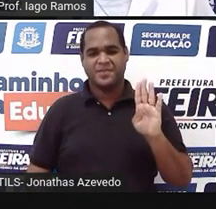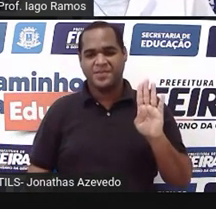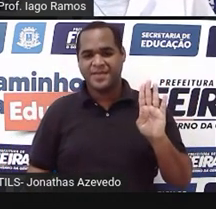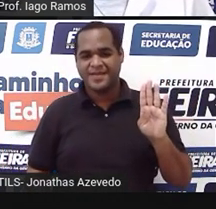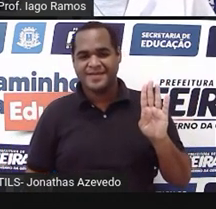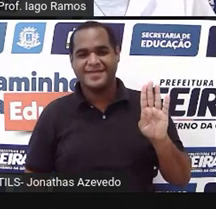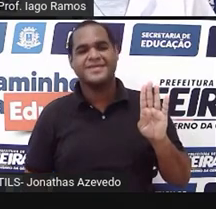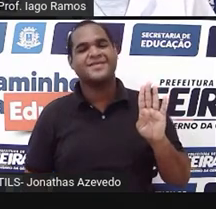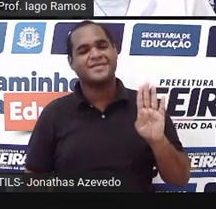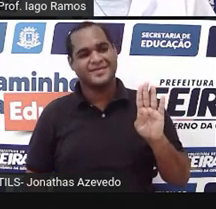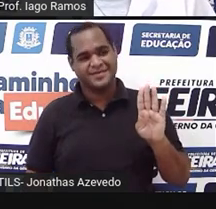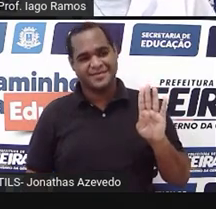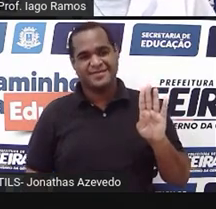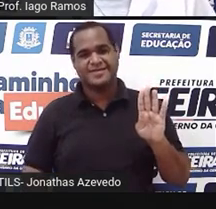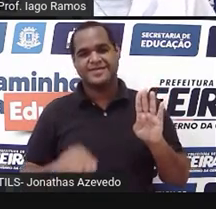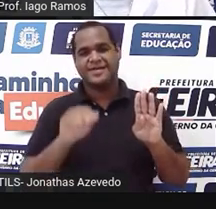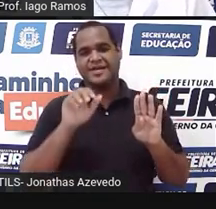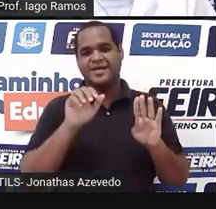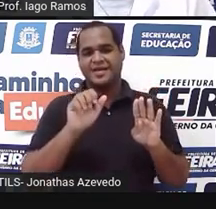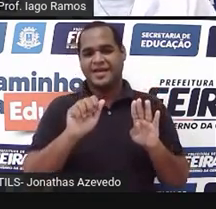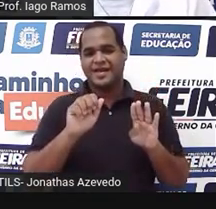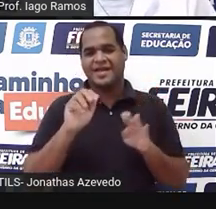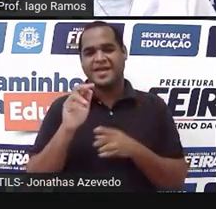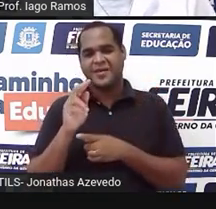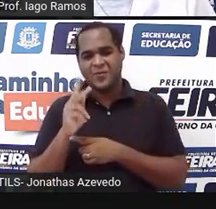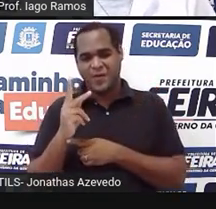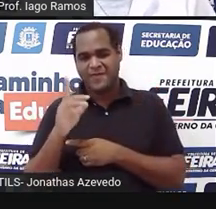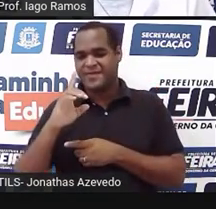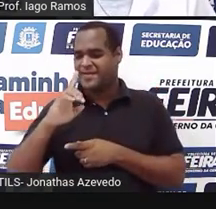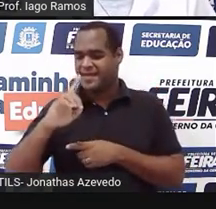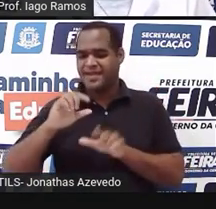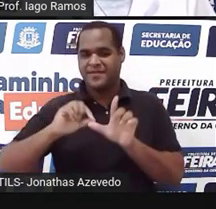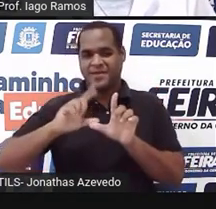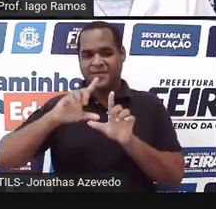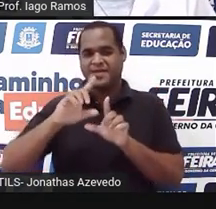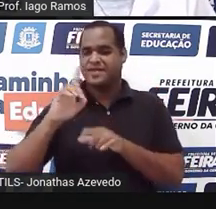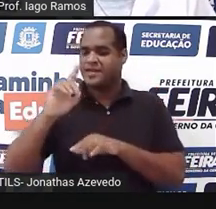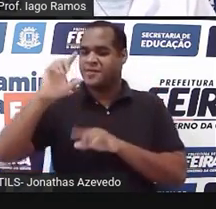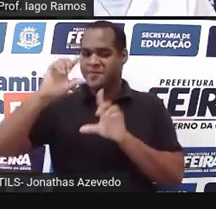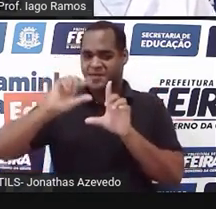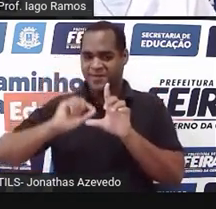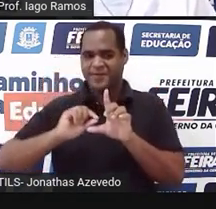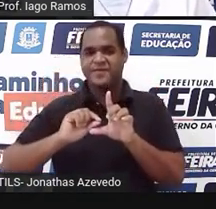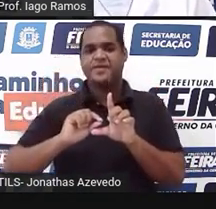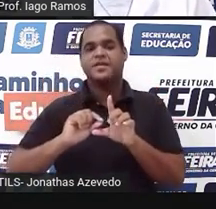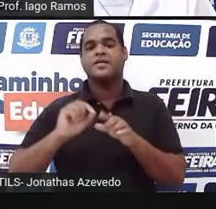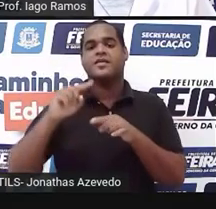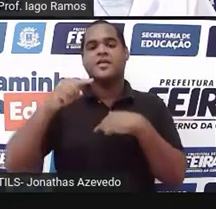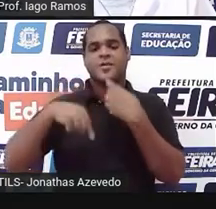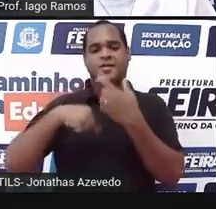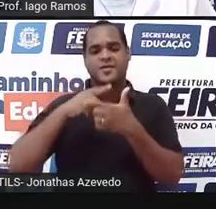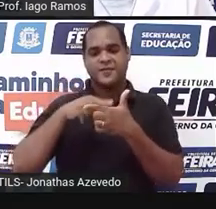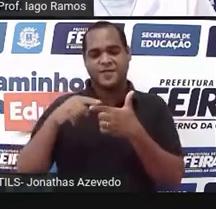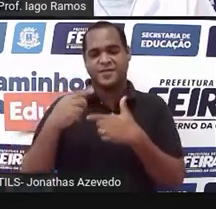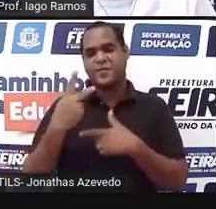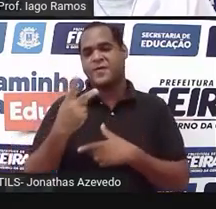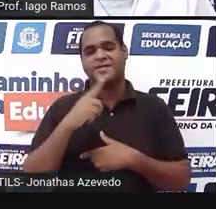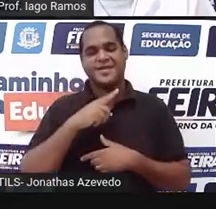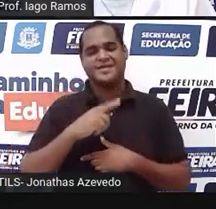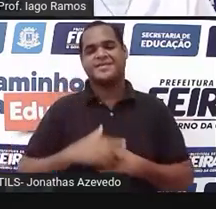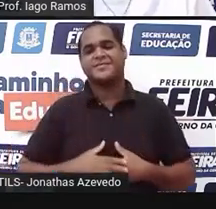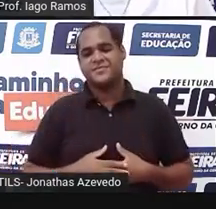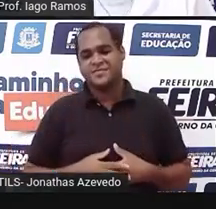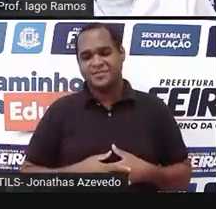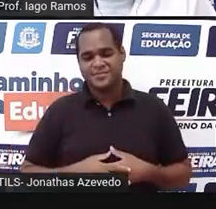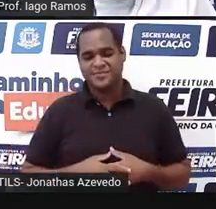b b a é igual bem maiúsculo vezes de minúsculo depois de vídeo por